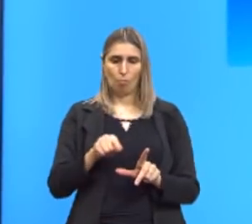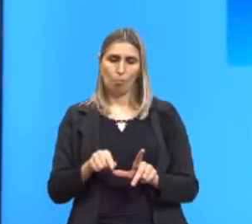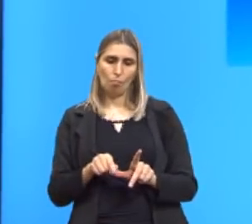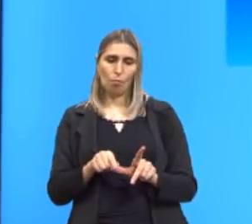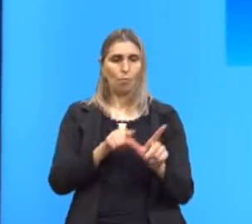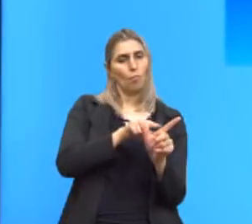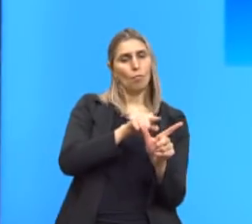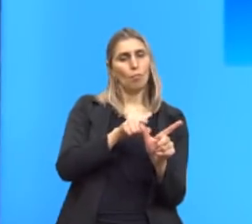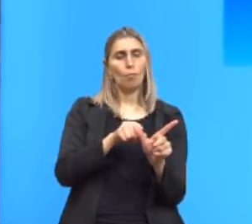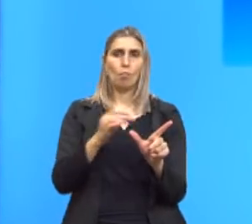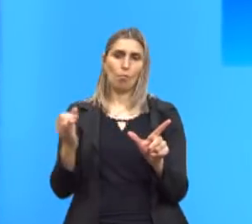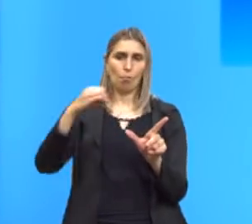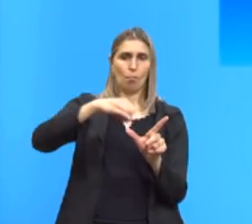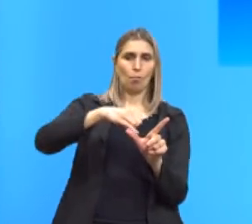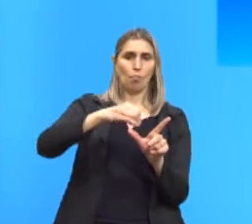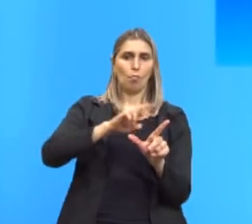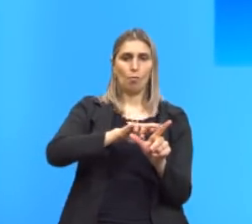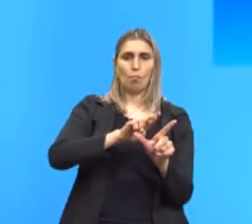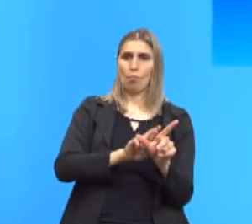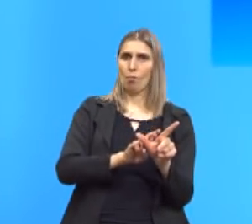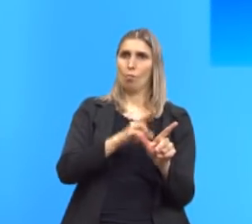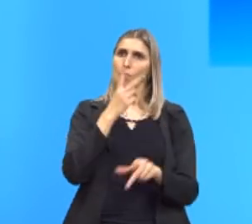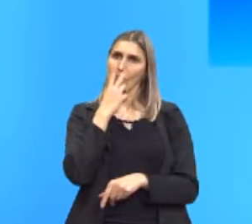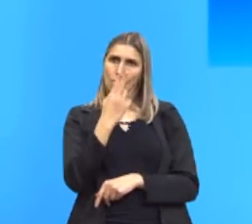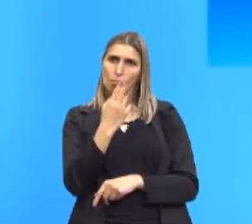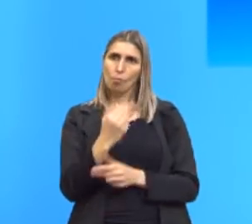de incidência, ângulo de reflexão.